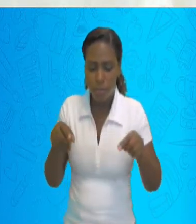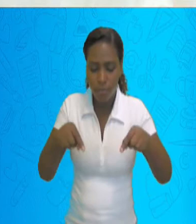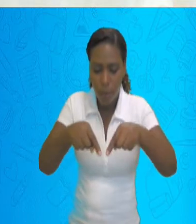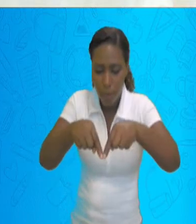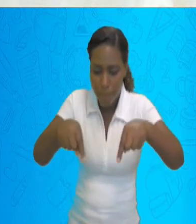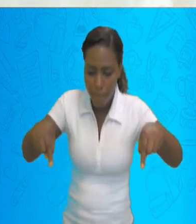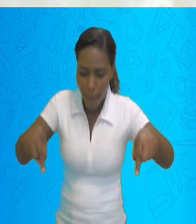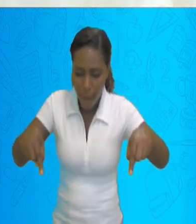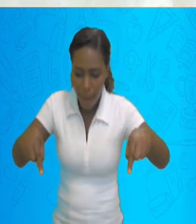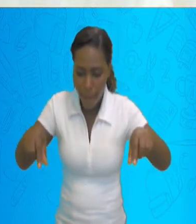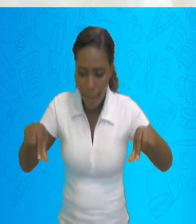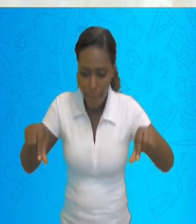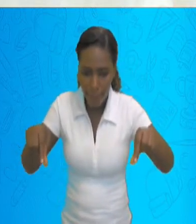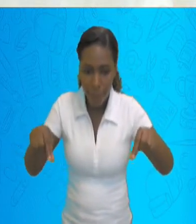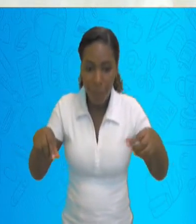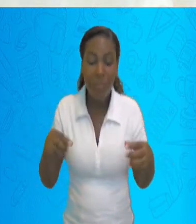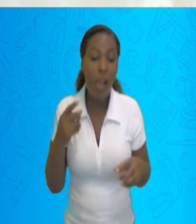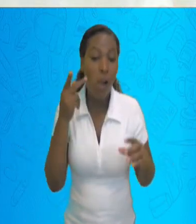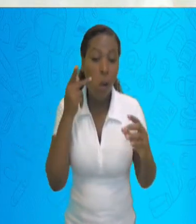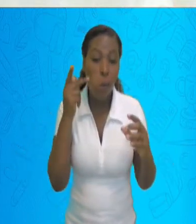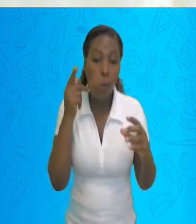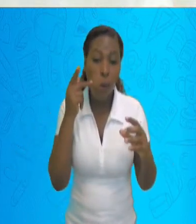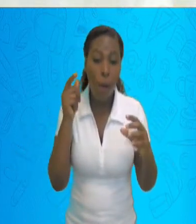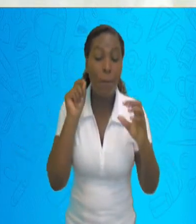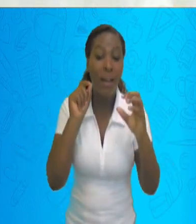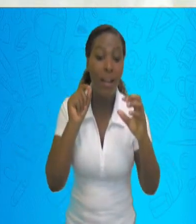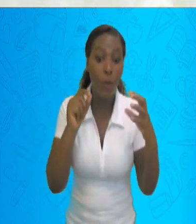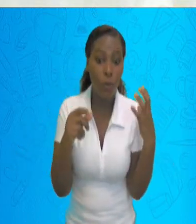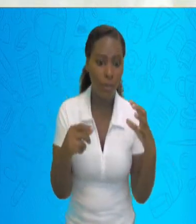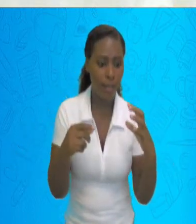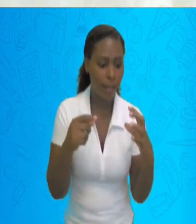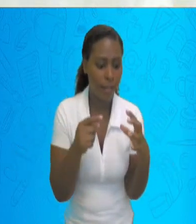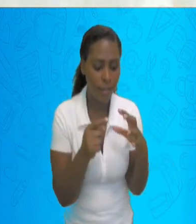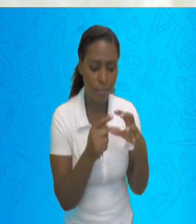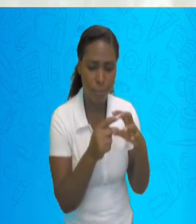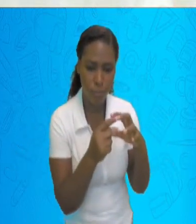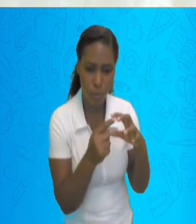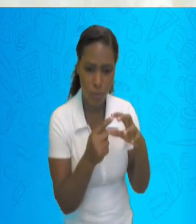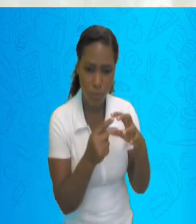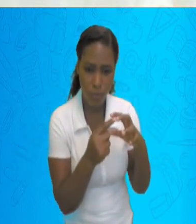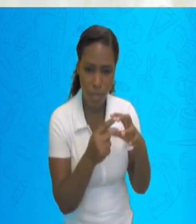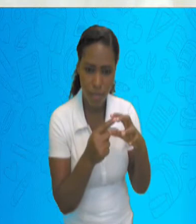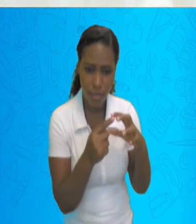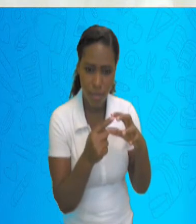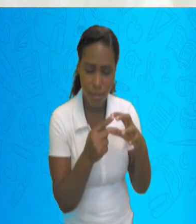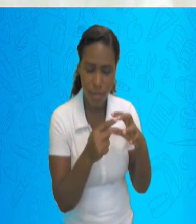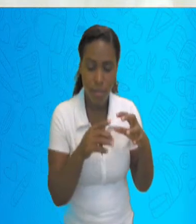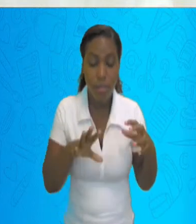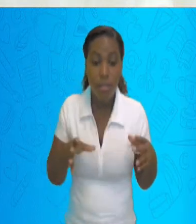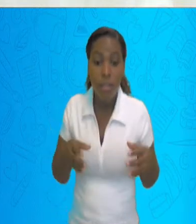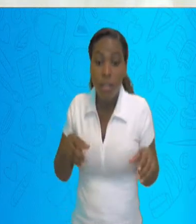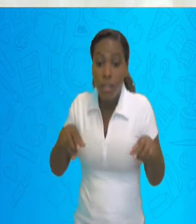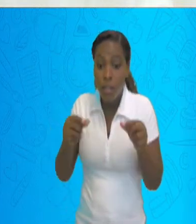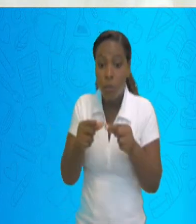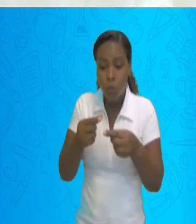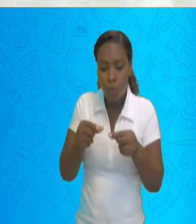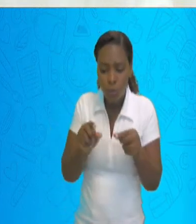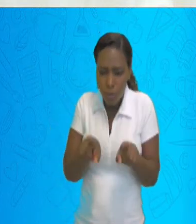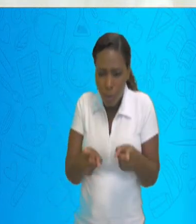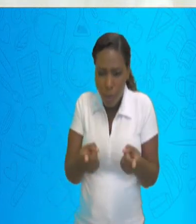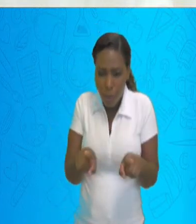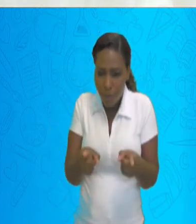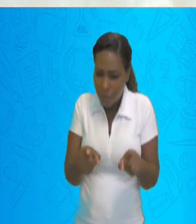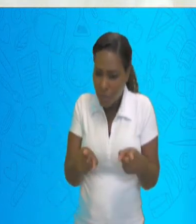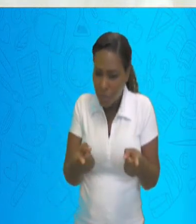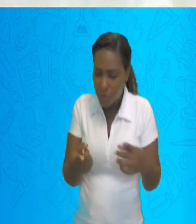os vértices. Os palitos, eles são as arestas, tá bom? Então a gente vai conseguir identificar depois que tiver